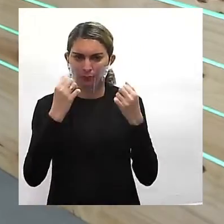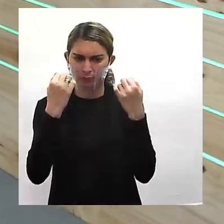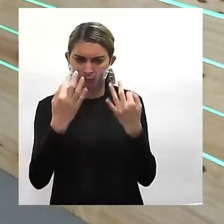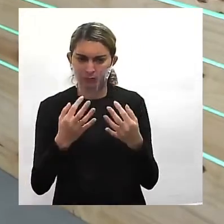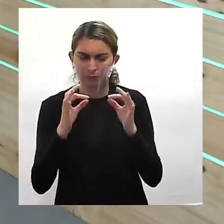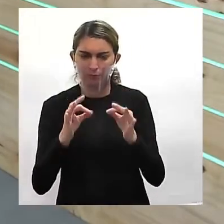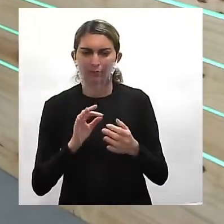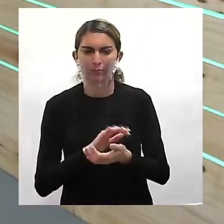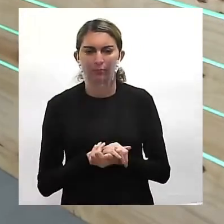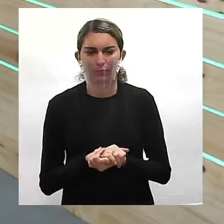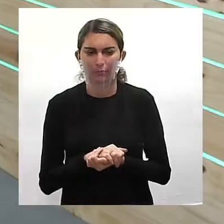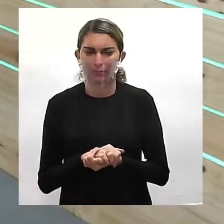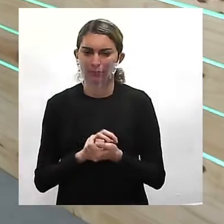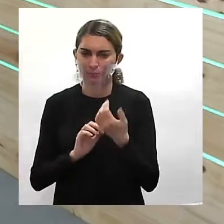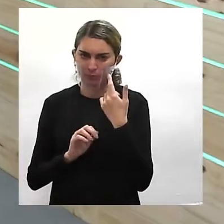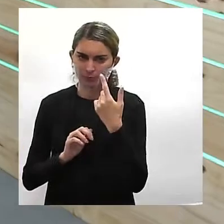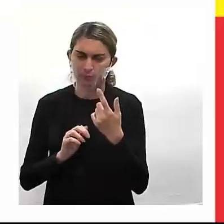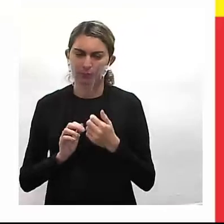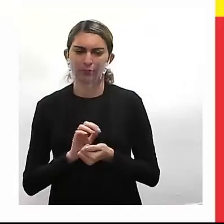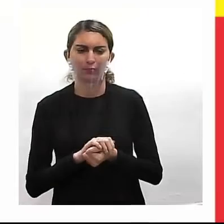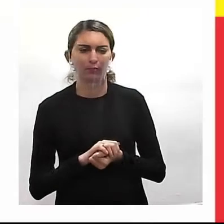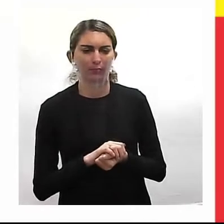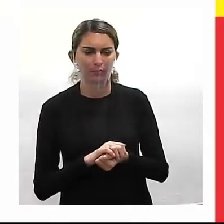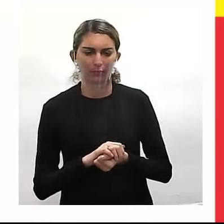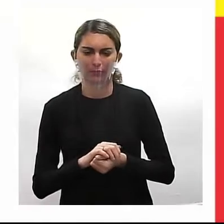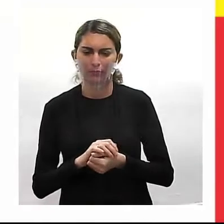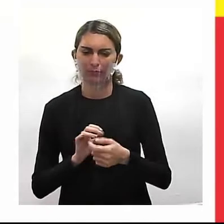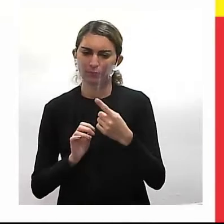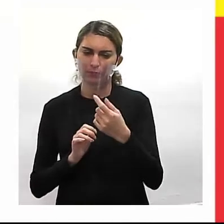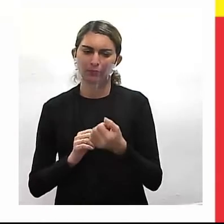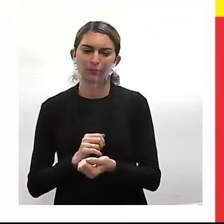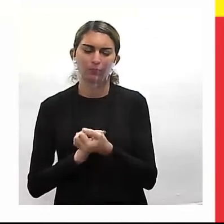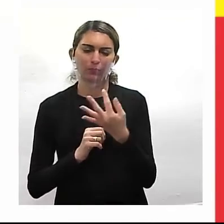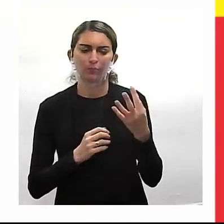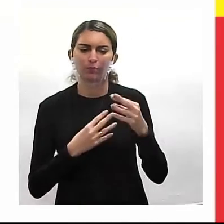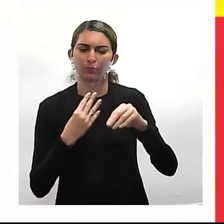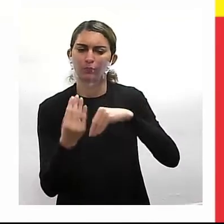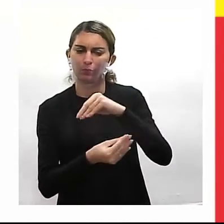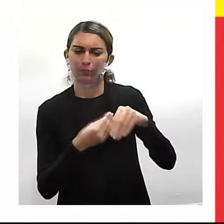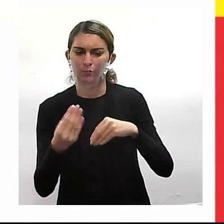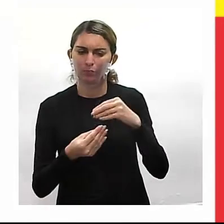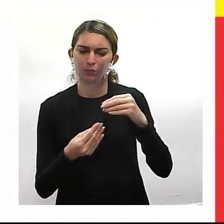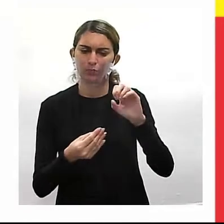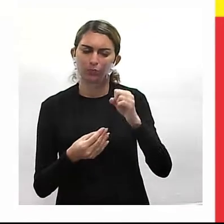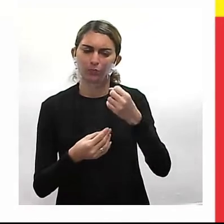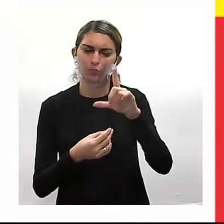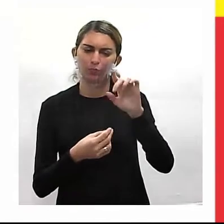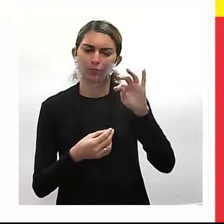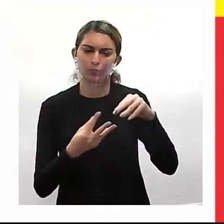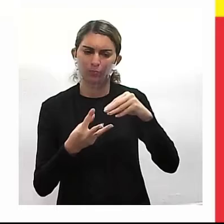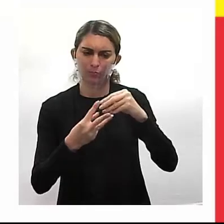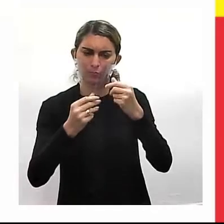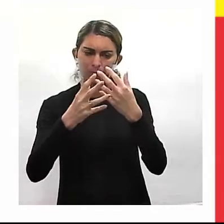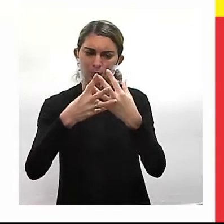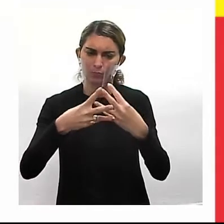pessoal? Vamos lá. Vamos na tela. Ó, quando um soluto é